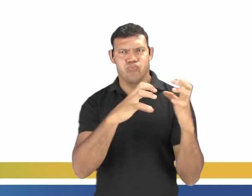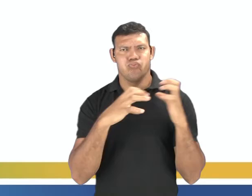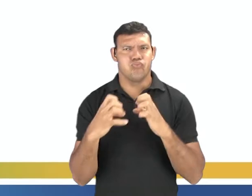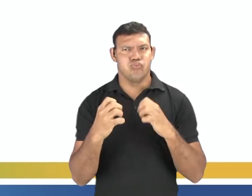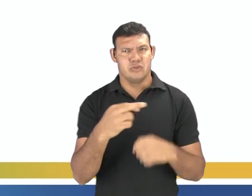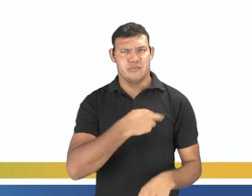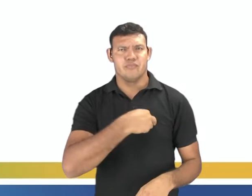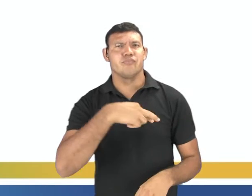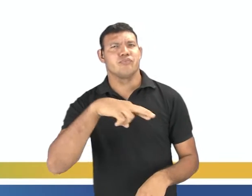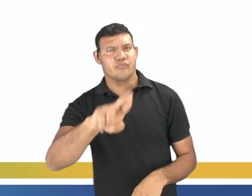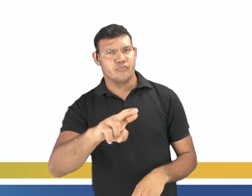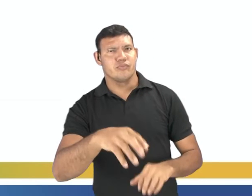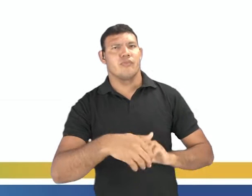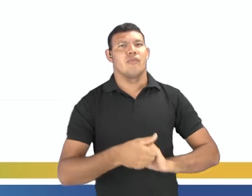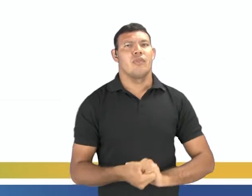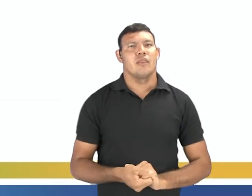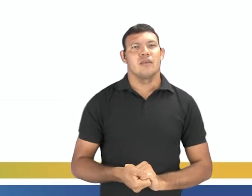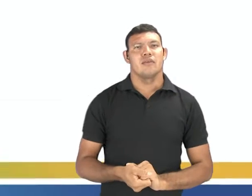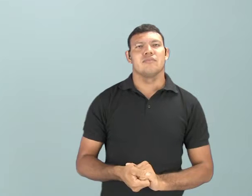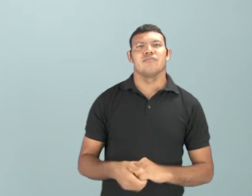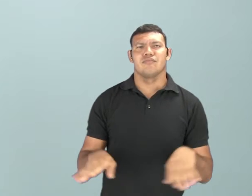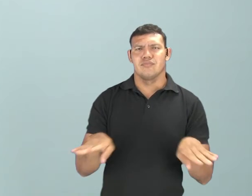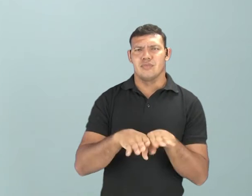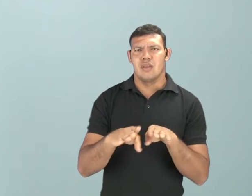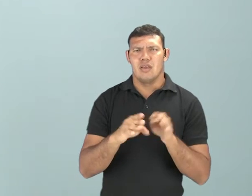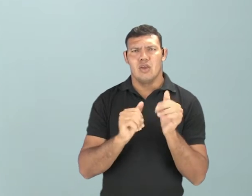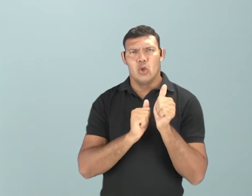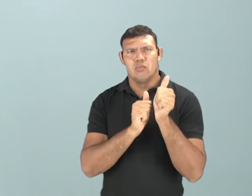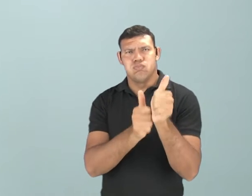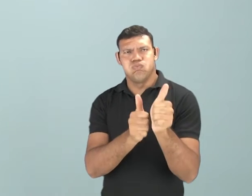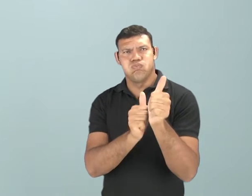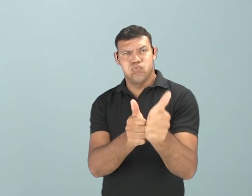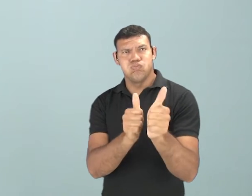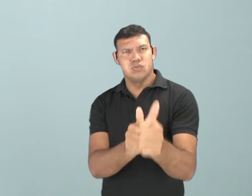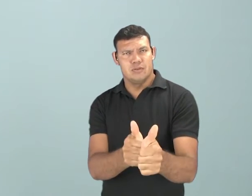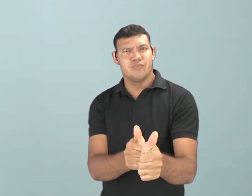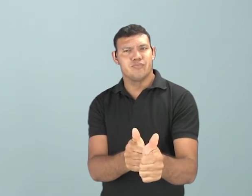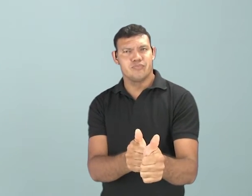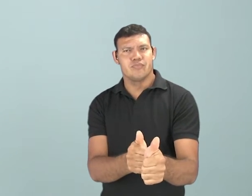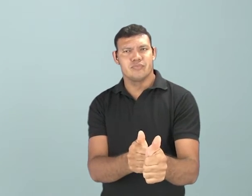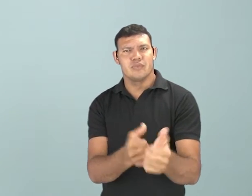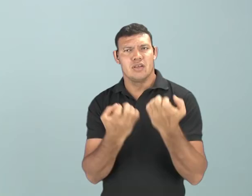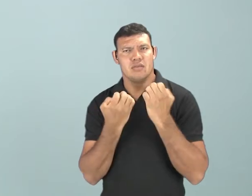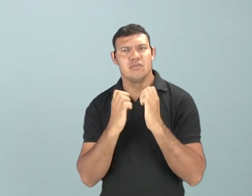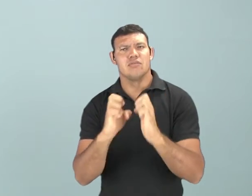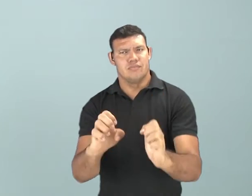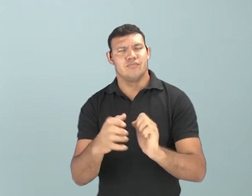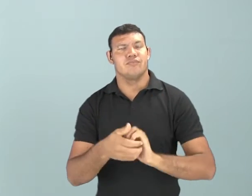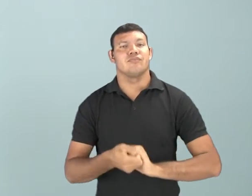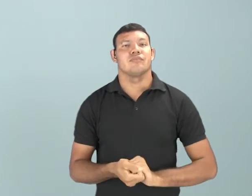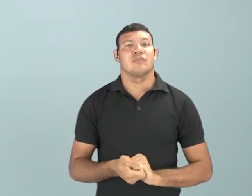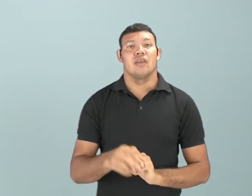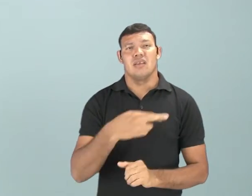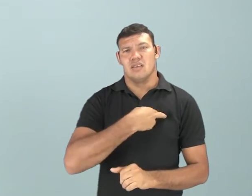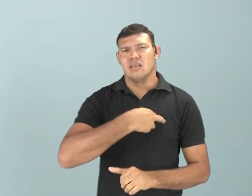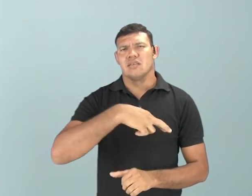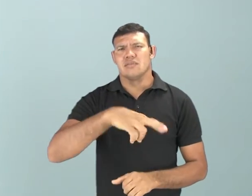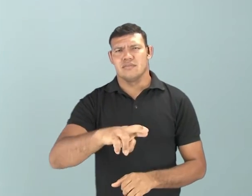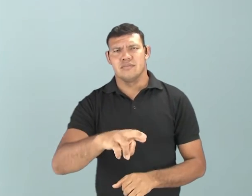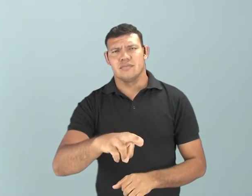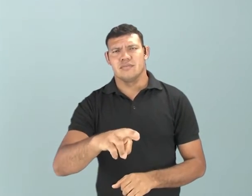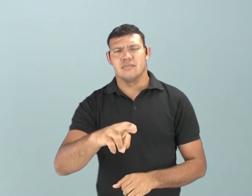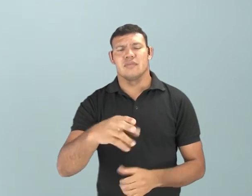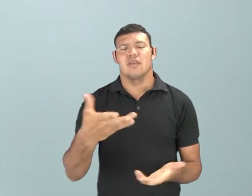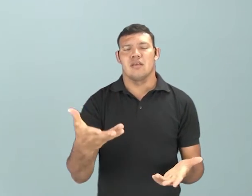de protestante. Então, essa foi uma das razões que é muito citada por historiadores, até porque a religião até